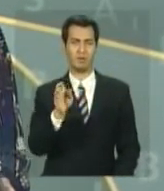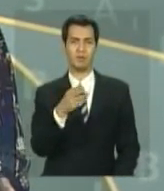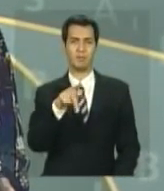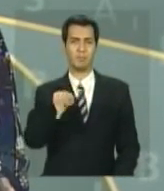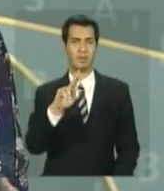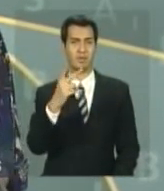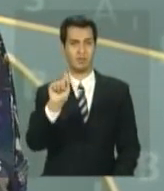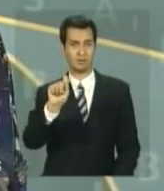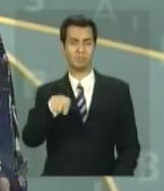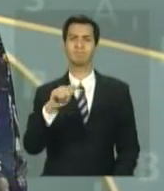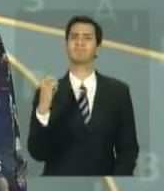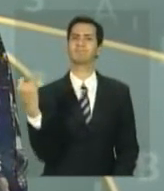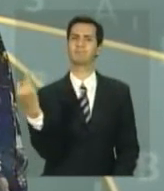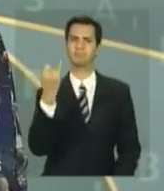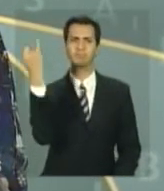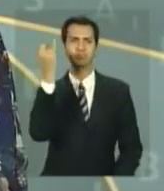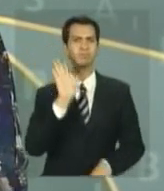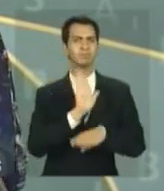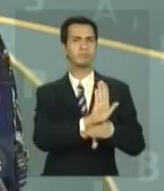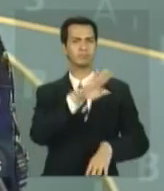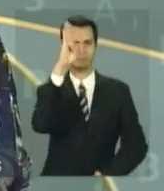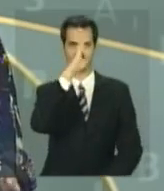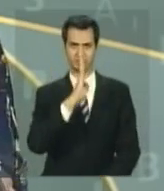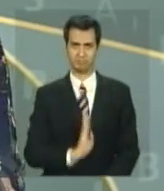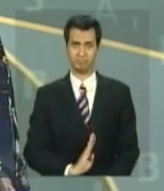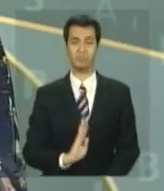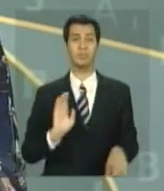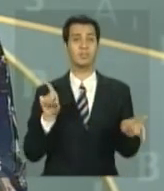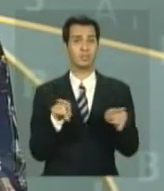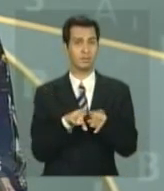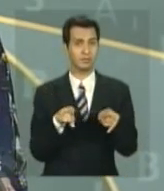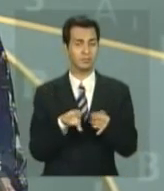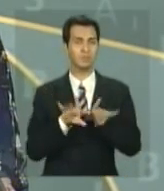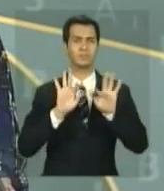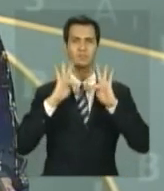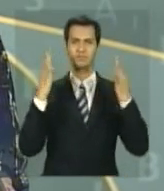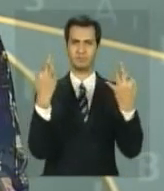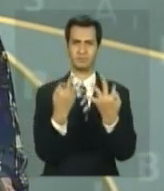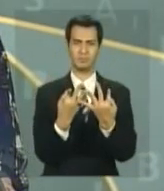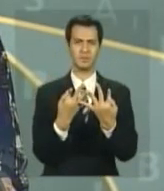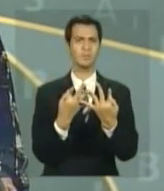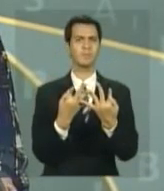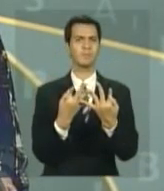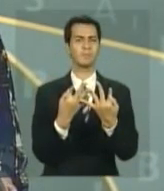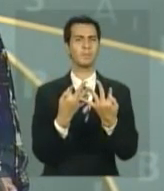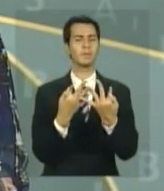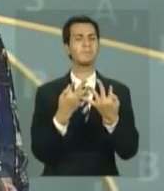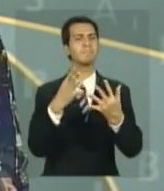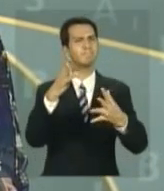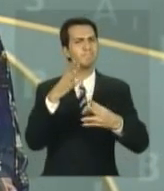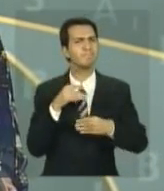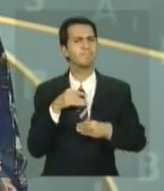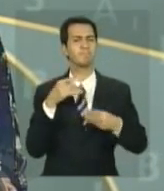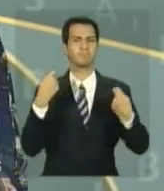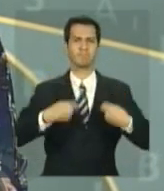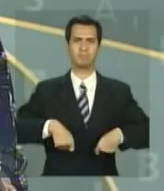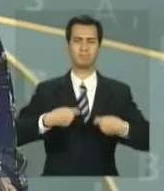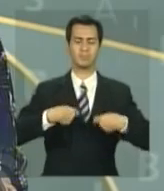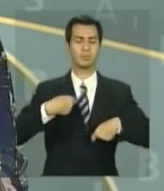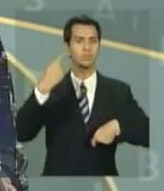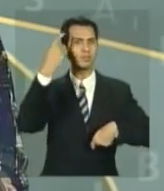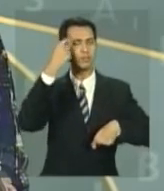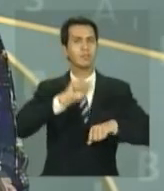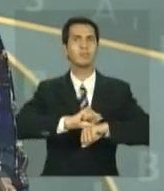para todas as mulheres e homens, e, sobretudo, para as famílias, que haja uma clara lei